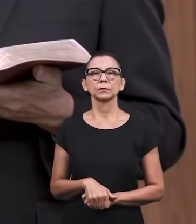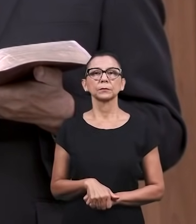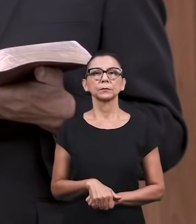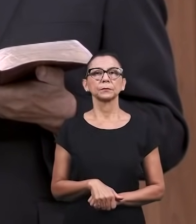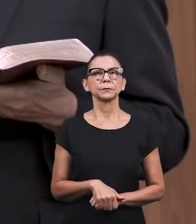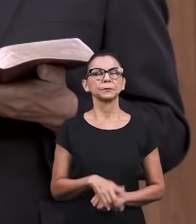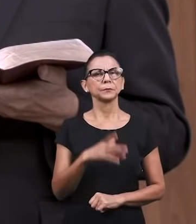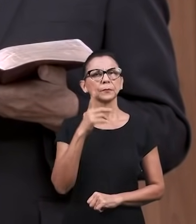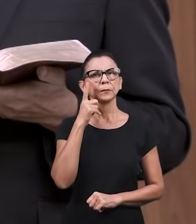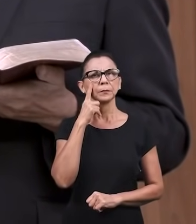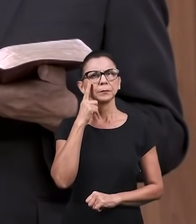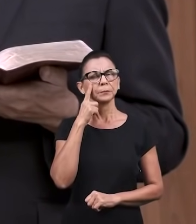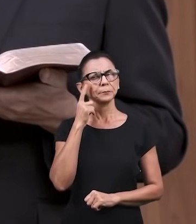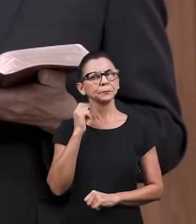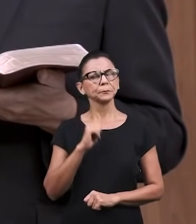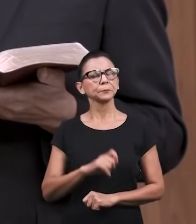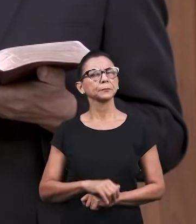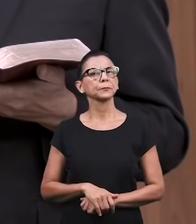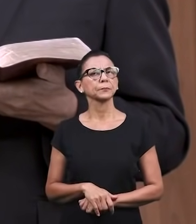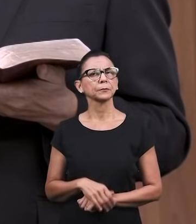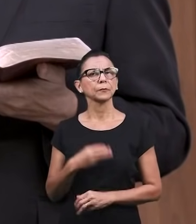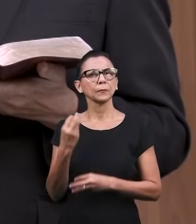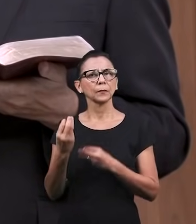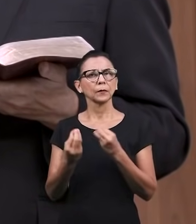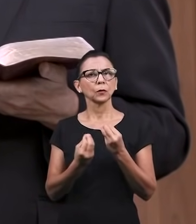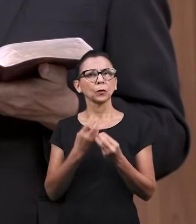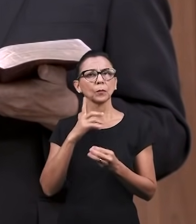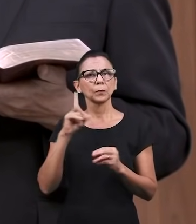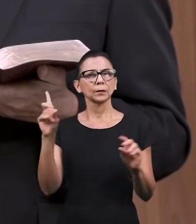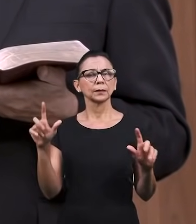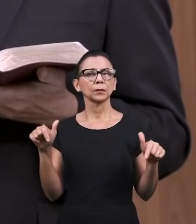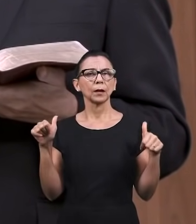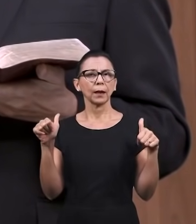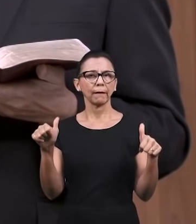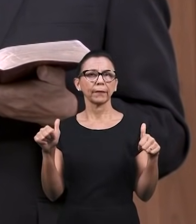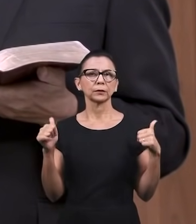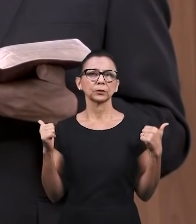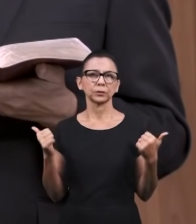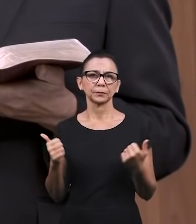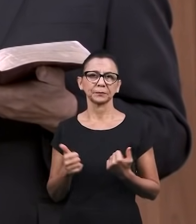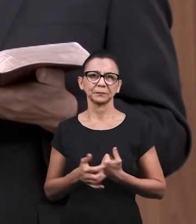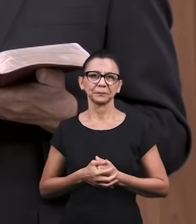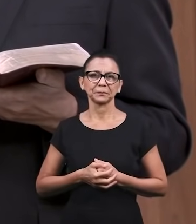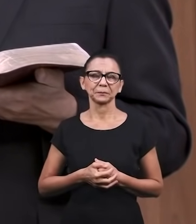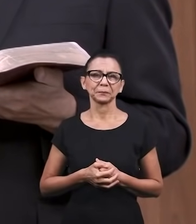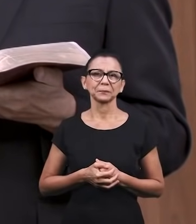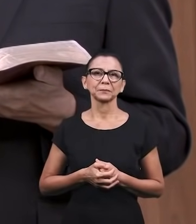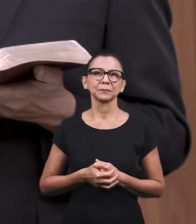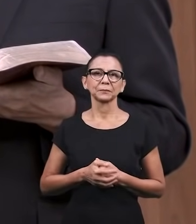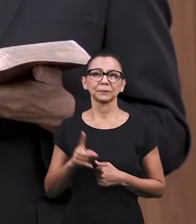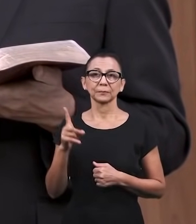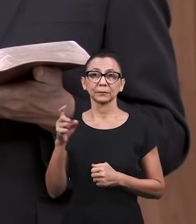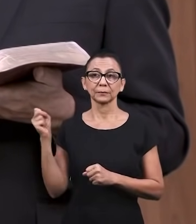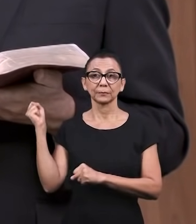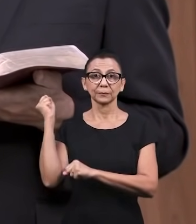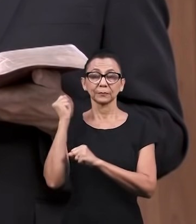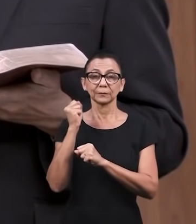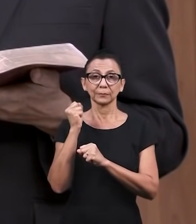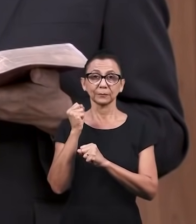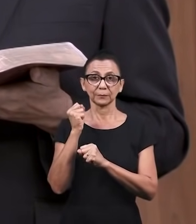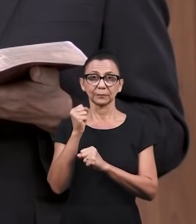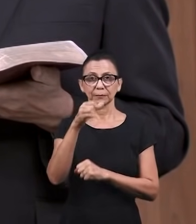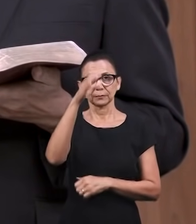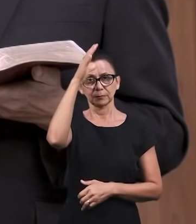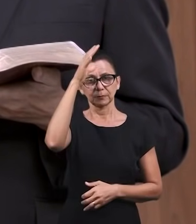Direita. Observem como que este Deus nosso, maravilhoso, glorioso,